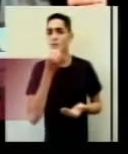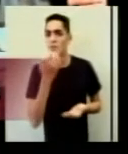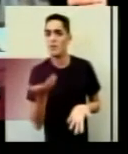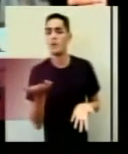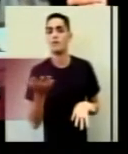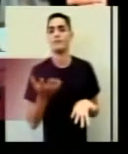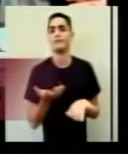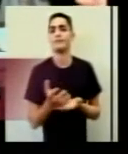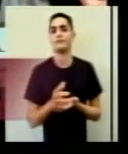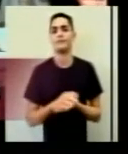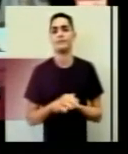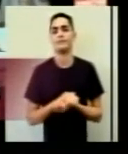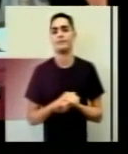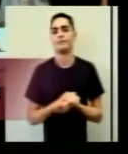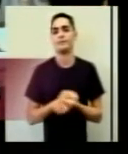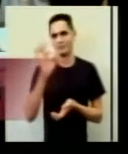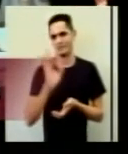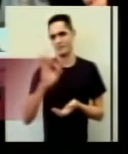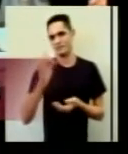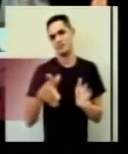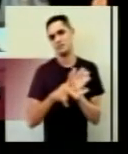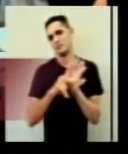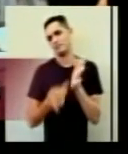número aceitável de óbitos